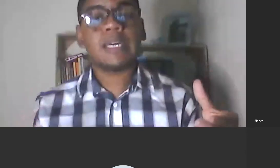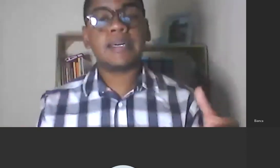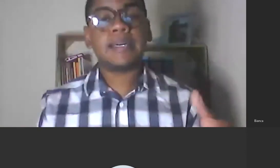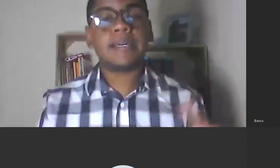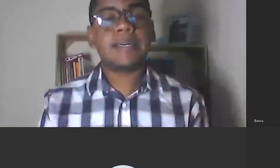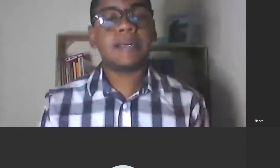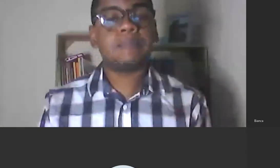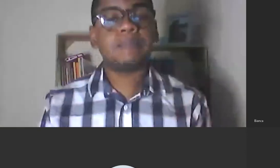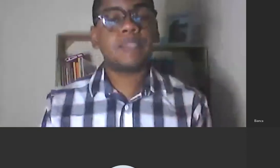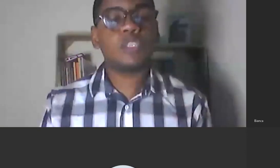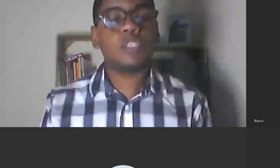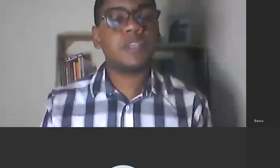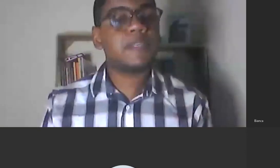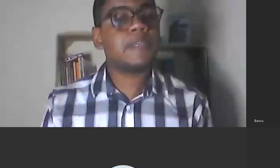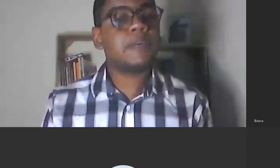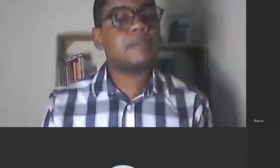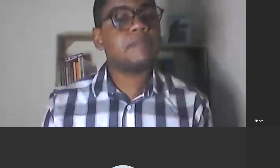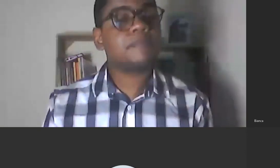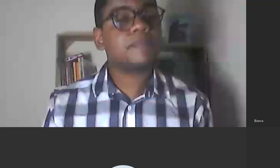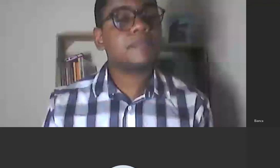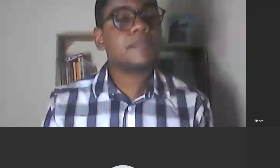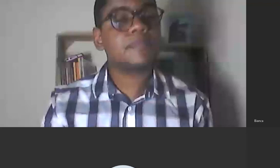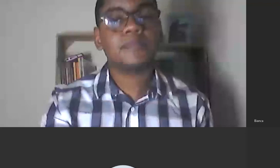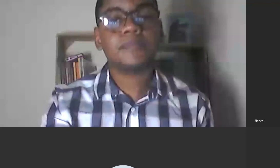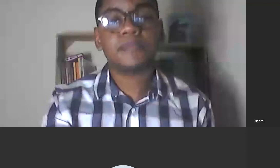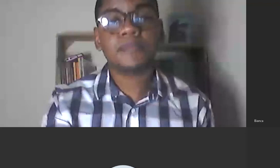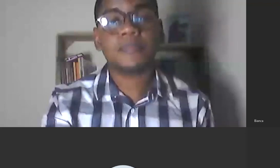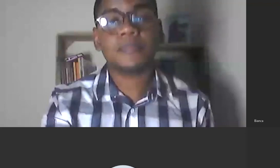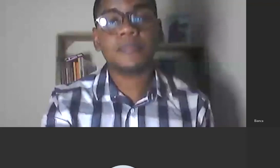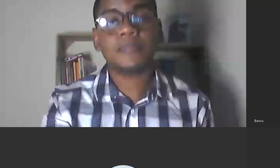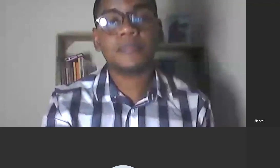Então, deixa eu ver aqui alguém.